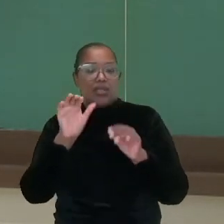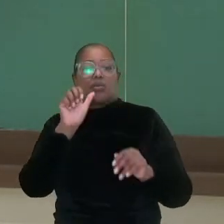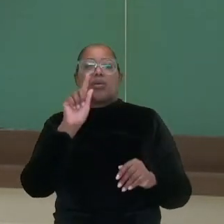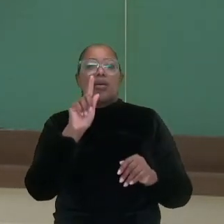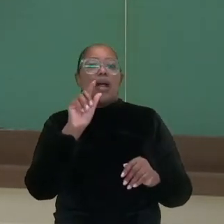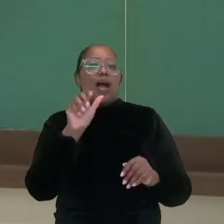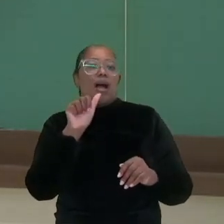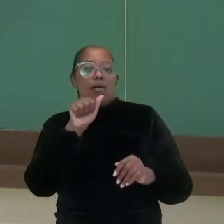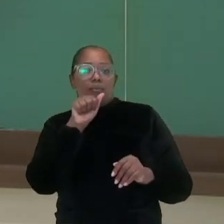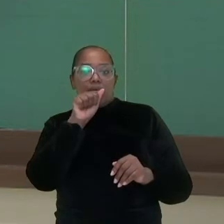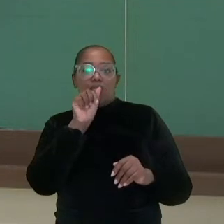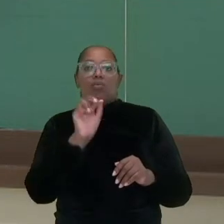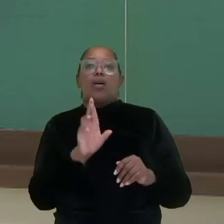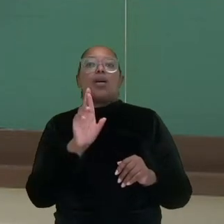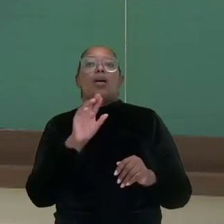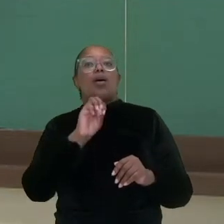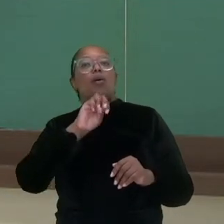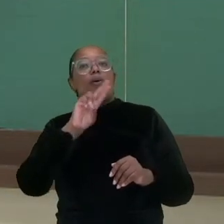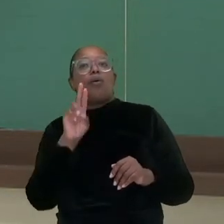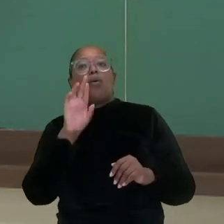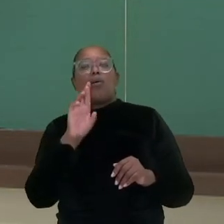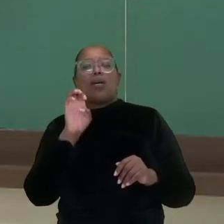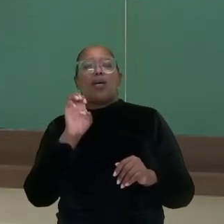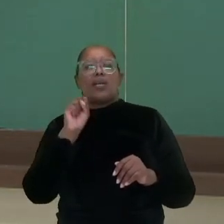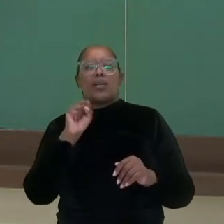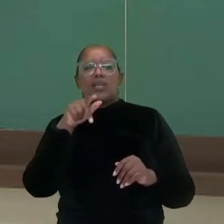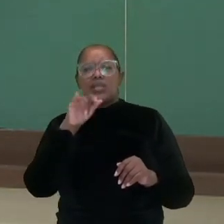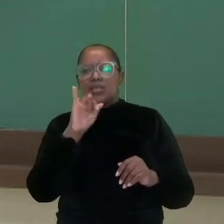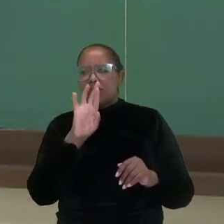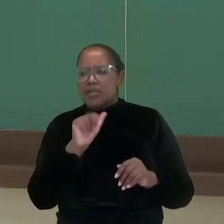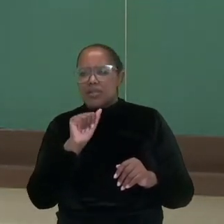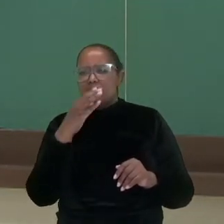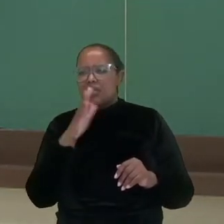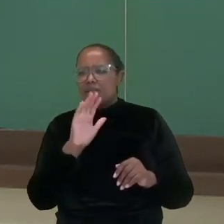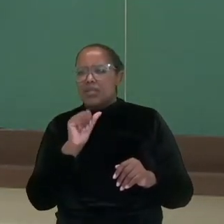CO2 vai ser 2 lá, né? Que vamos colocar no lugar do X.